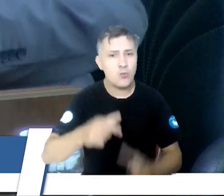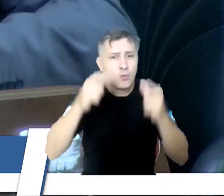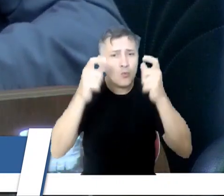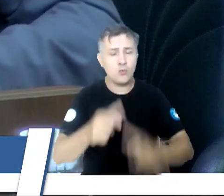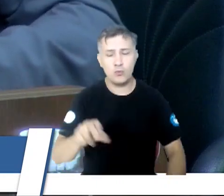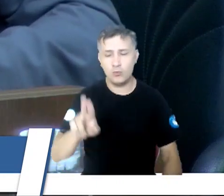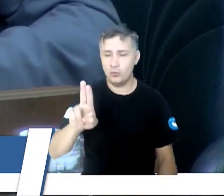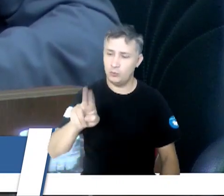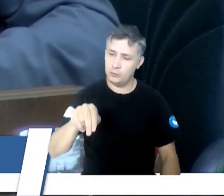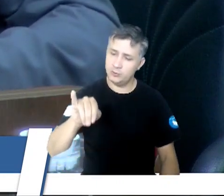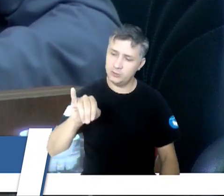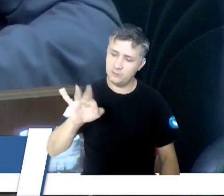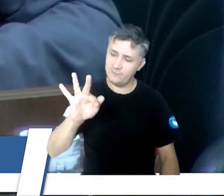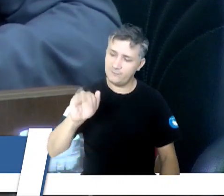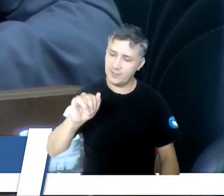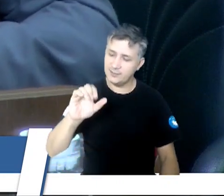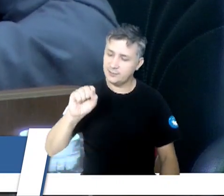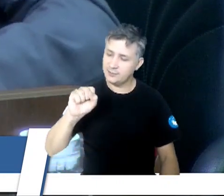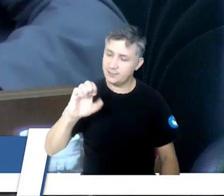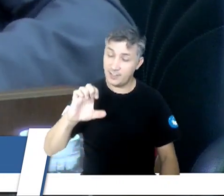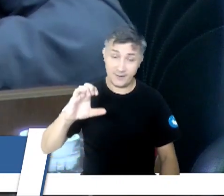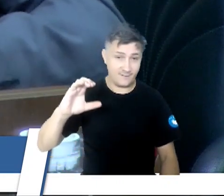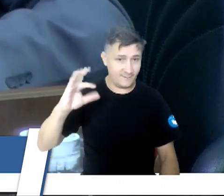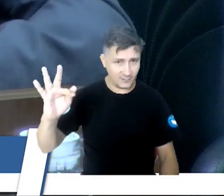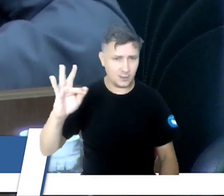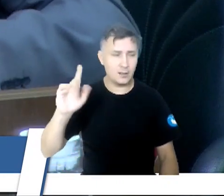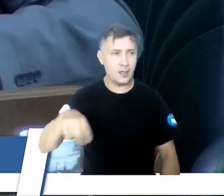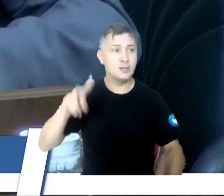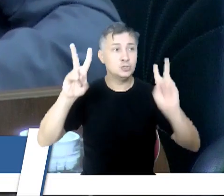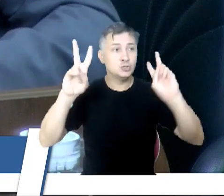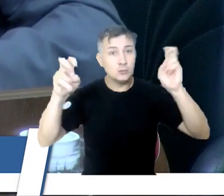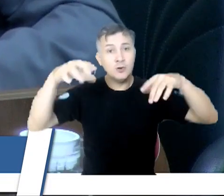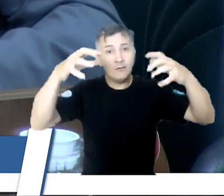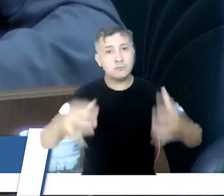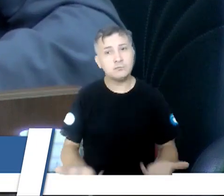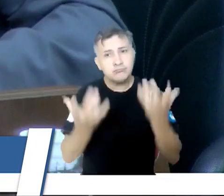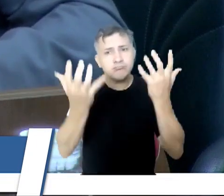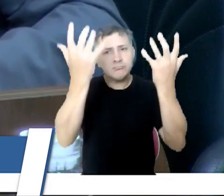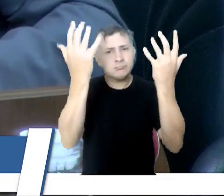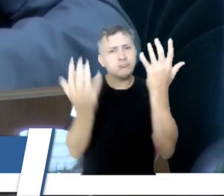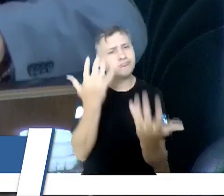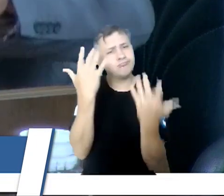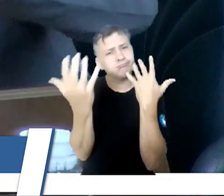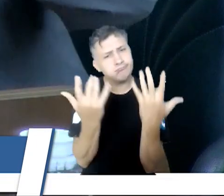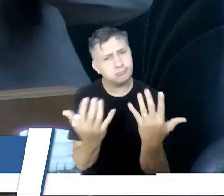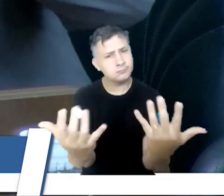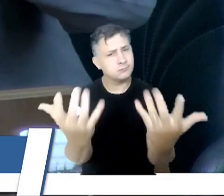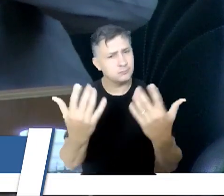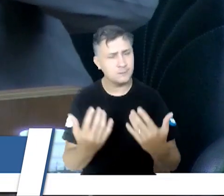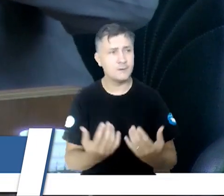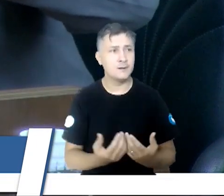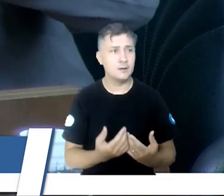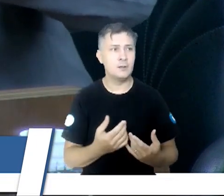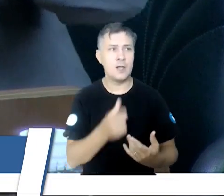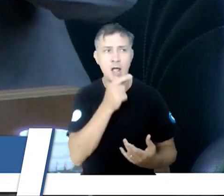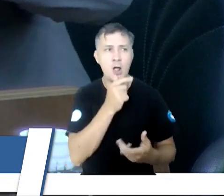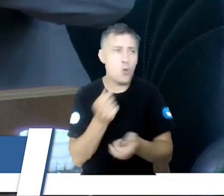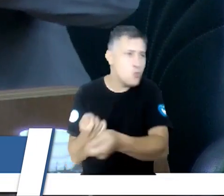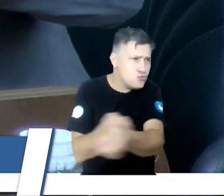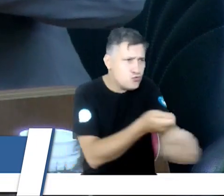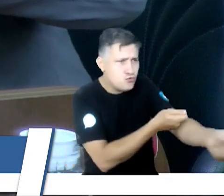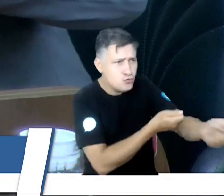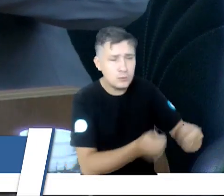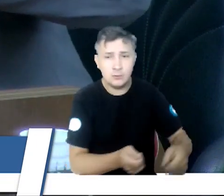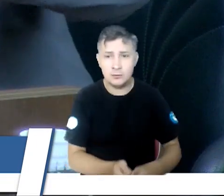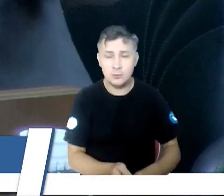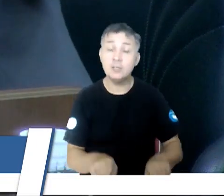pessoal de Defesa Civil, né? A questão de apagar o fogo e tal, nas queimadas. Mas nós temos que fortalecer, então eu estou fazendo